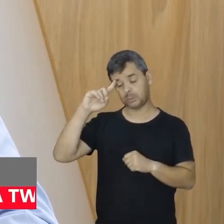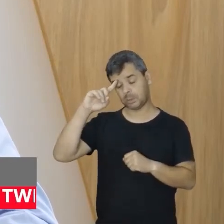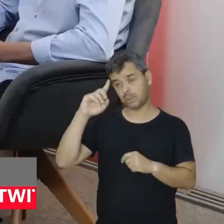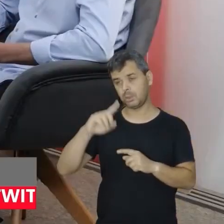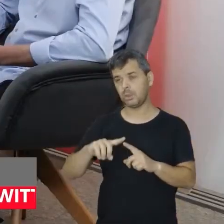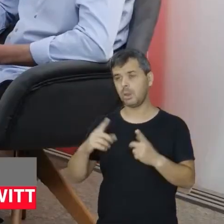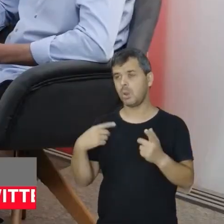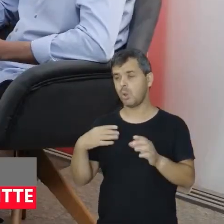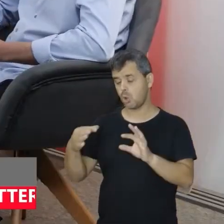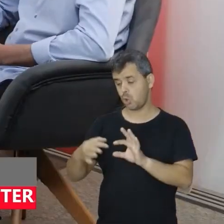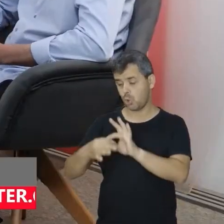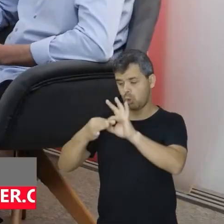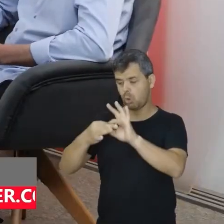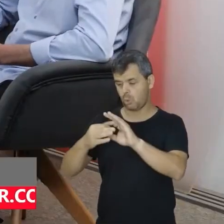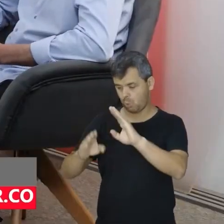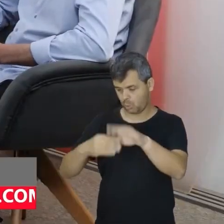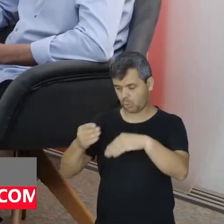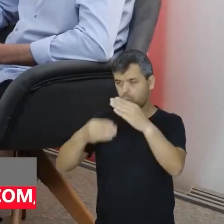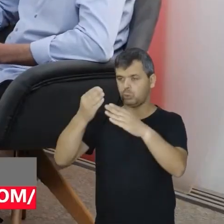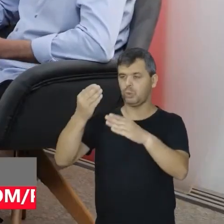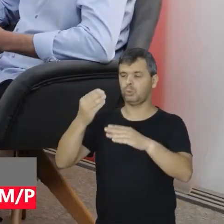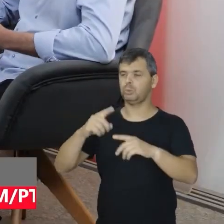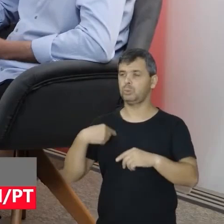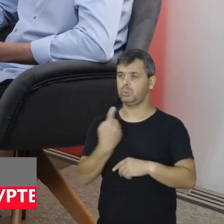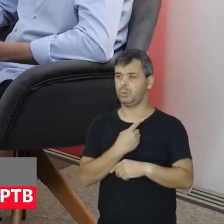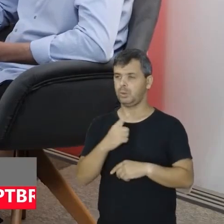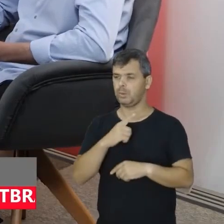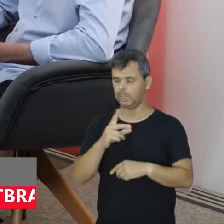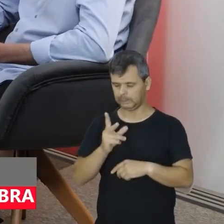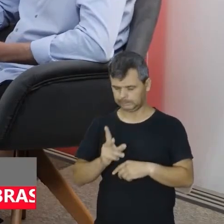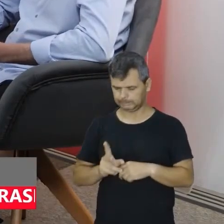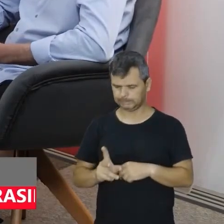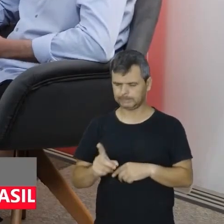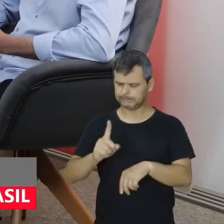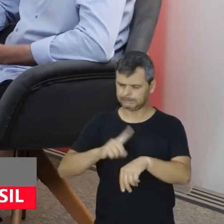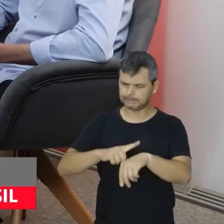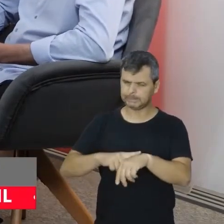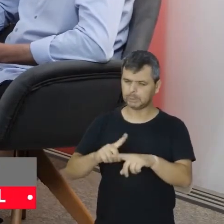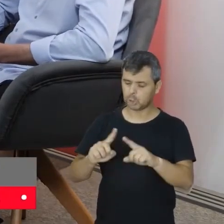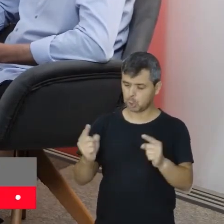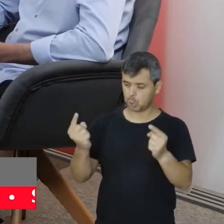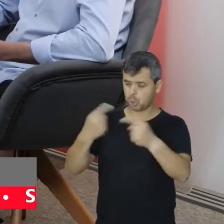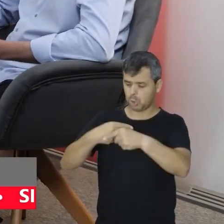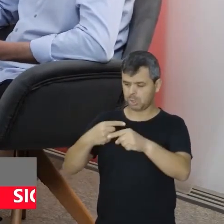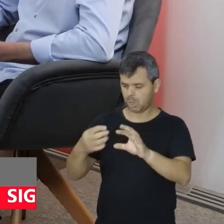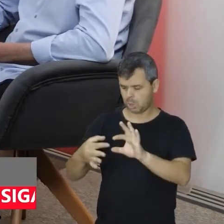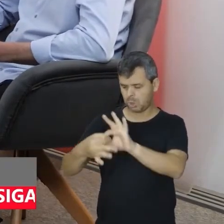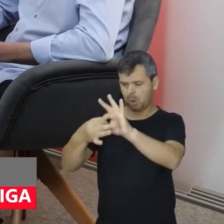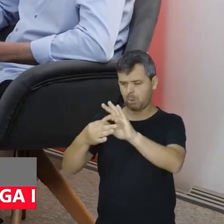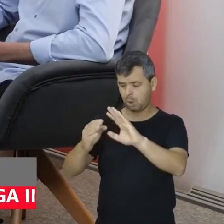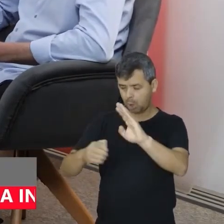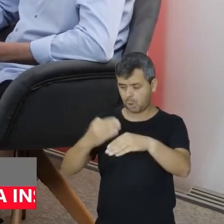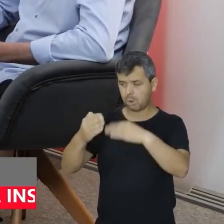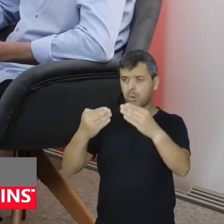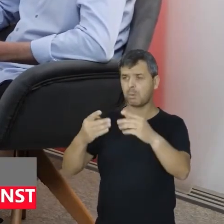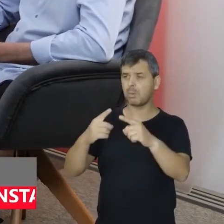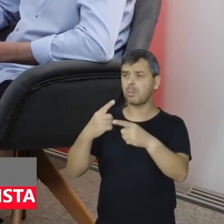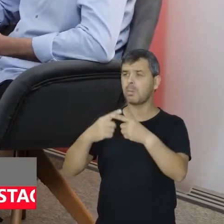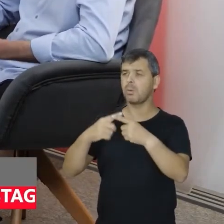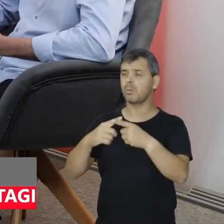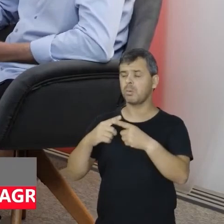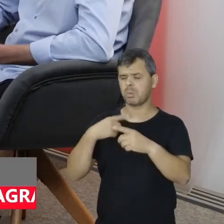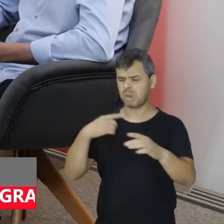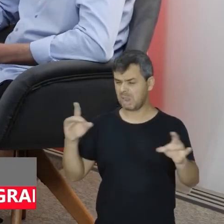slogan, né? União e Reconstrução. E eles tentam o tempo inteiro trabalhar contra a União. Reconstrução nem se diz, porque